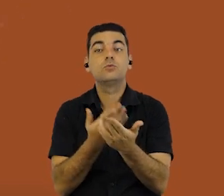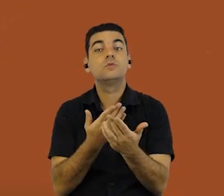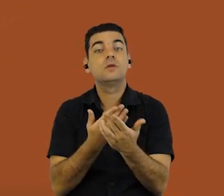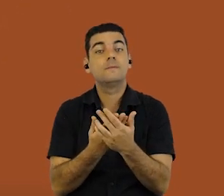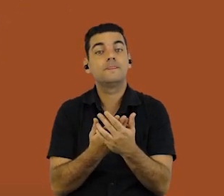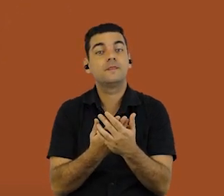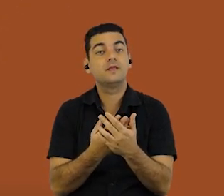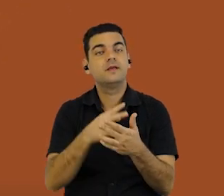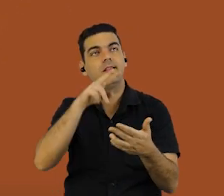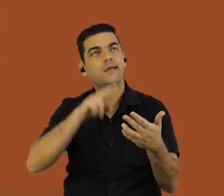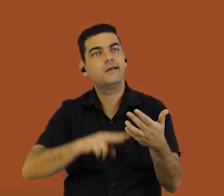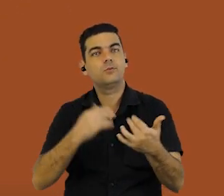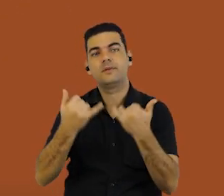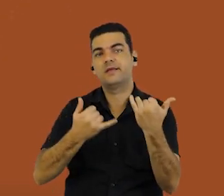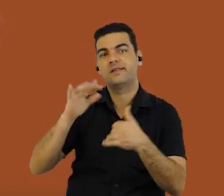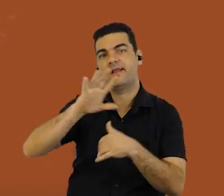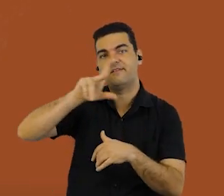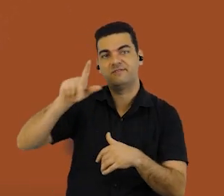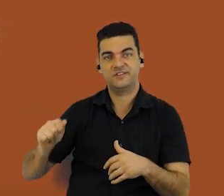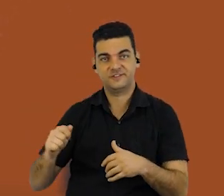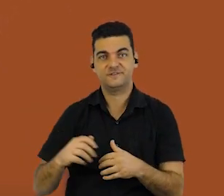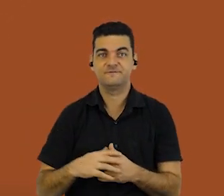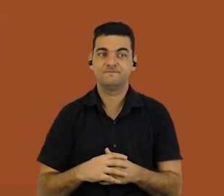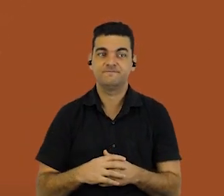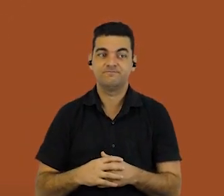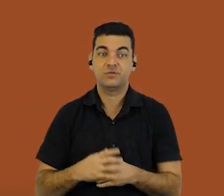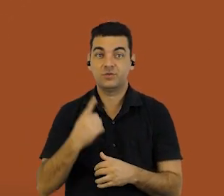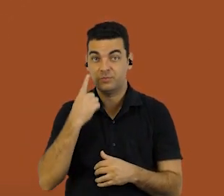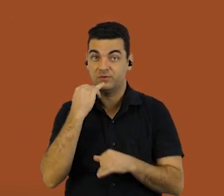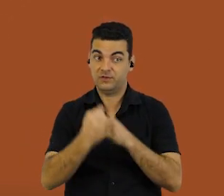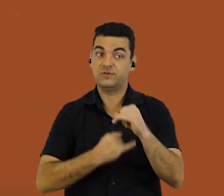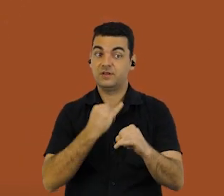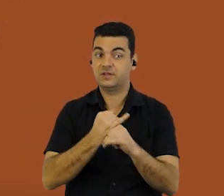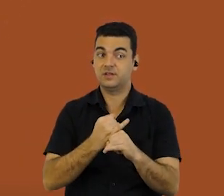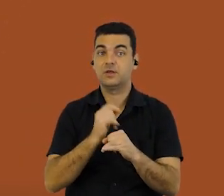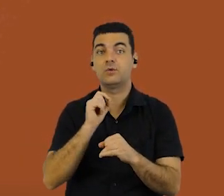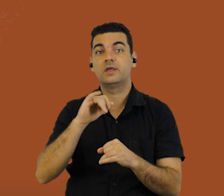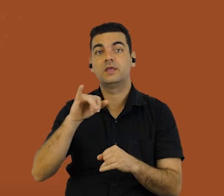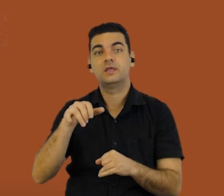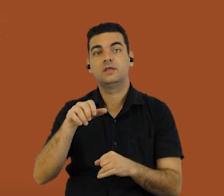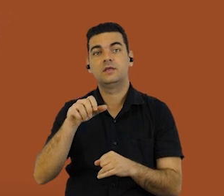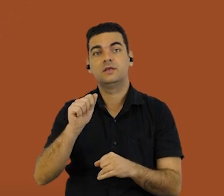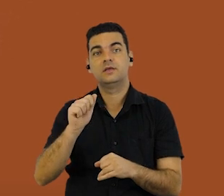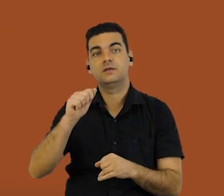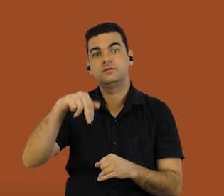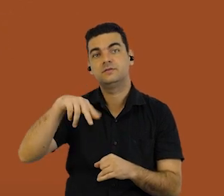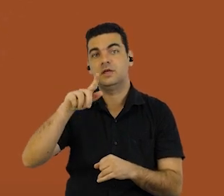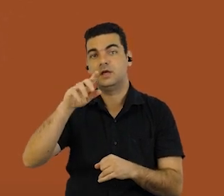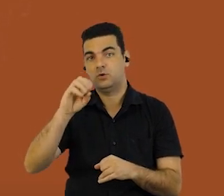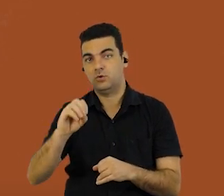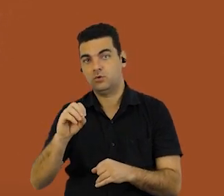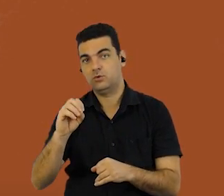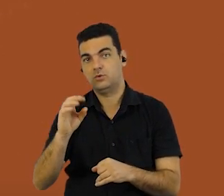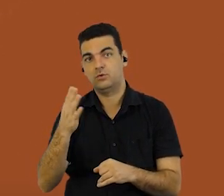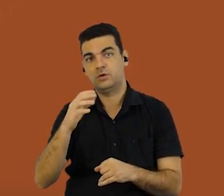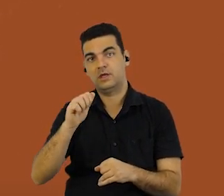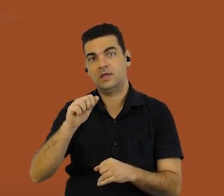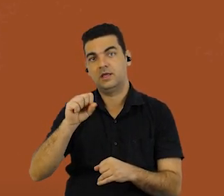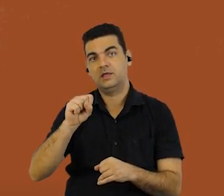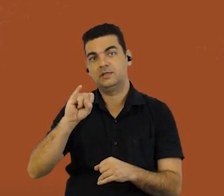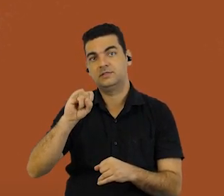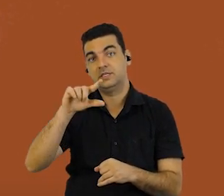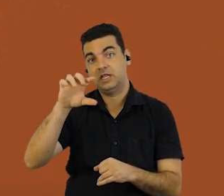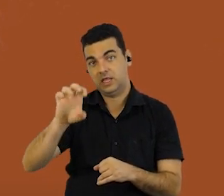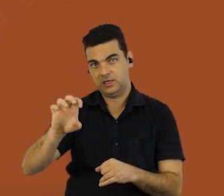matemática, né? Jogos africanos, é só procurar na internet, um Djanguazili, que vai encontrar o